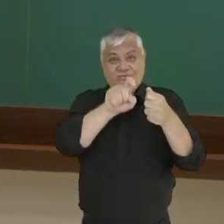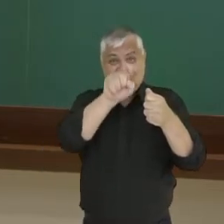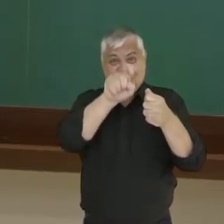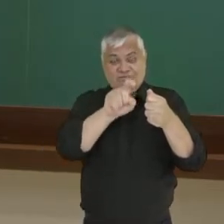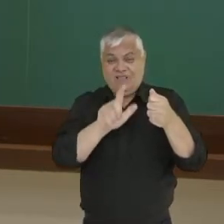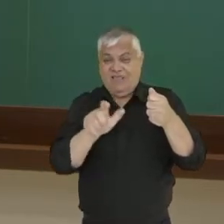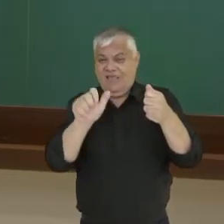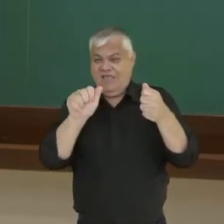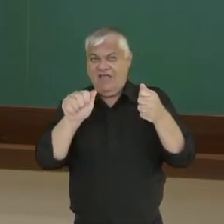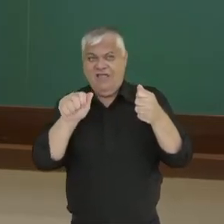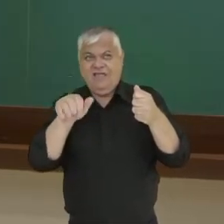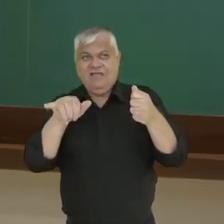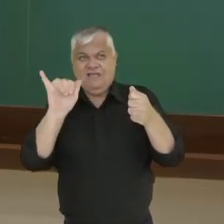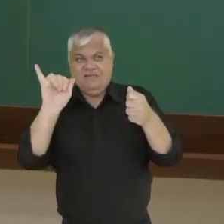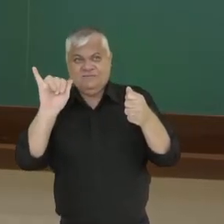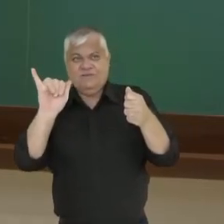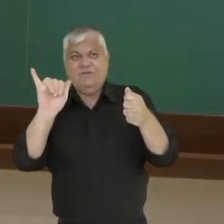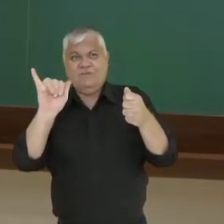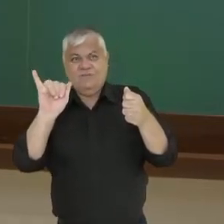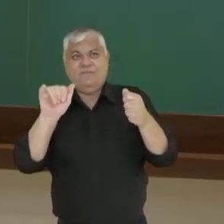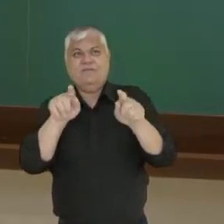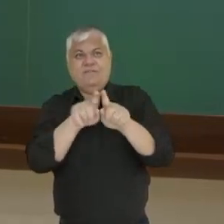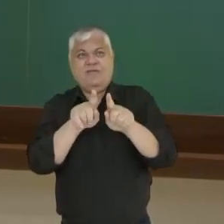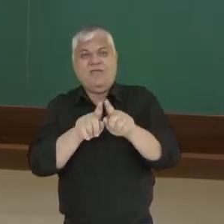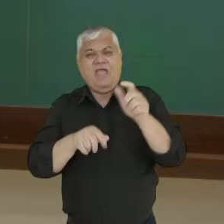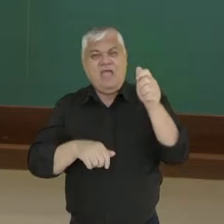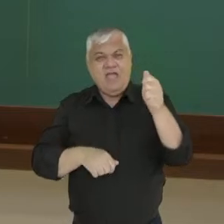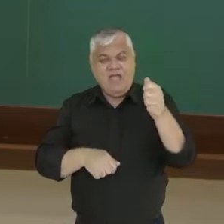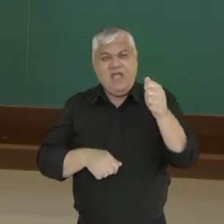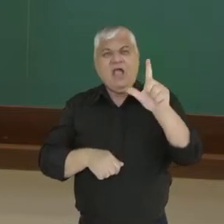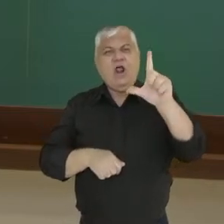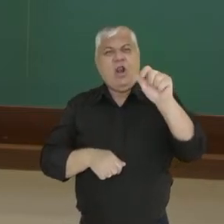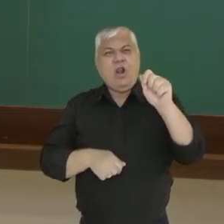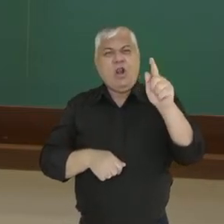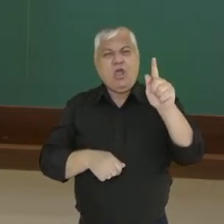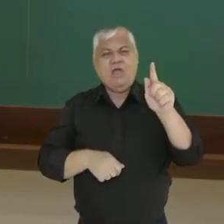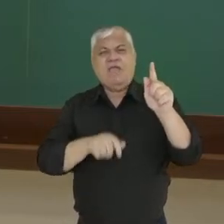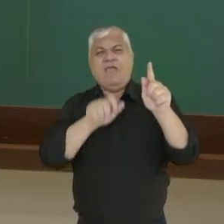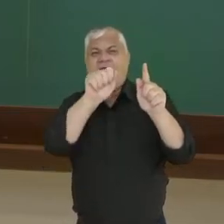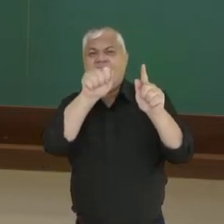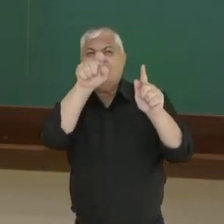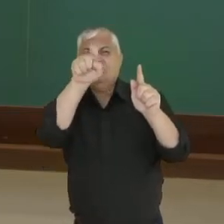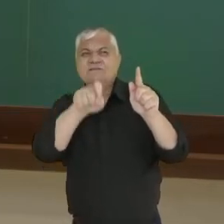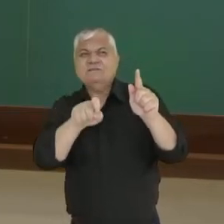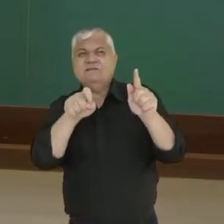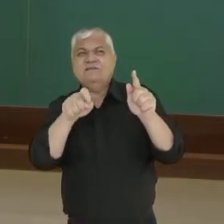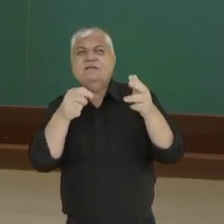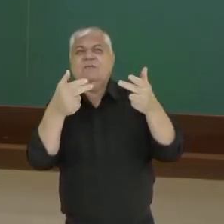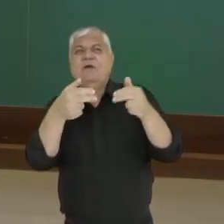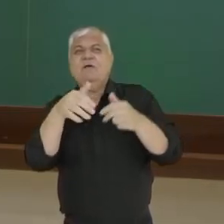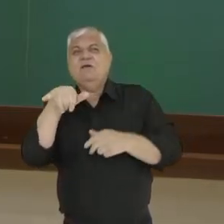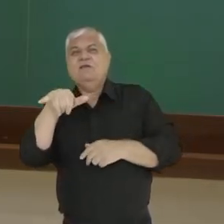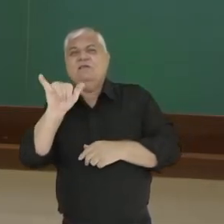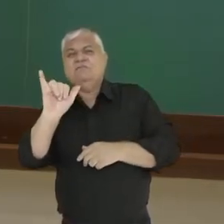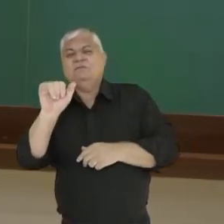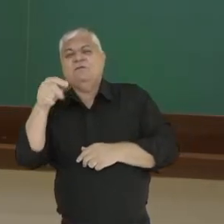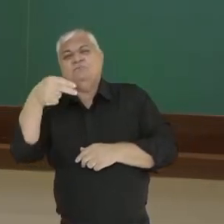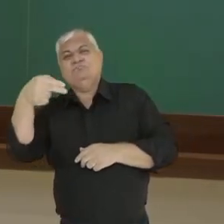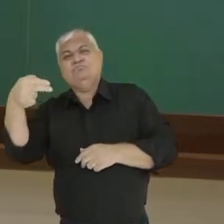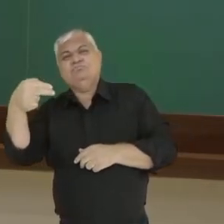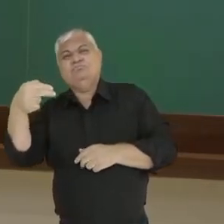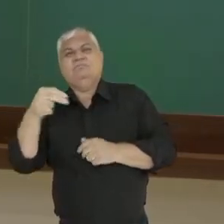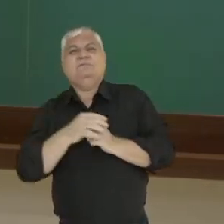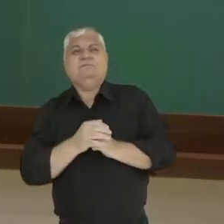né? Então, a elevado a log de a na x tem que resultar em quem? No nosso y.